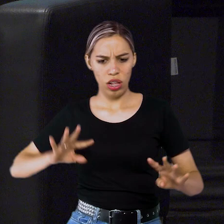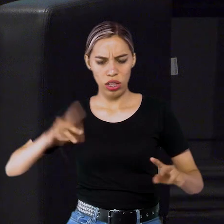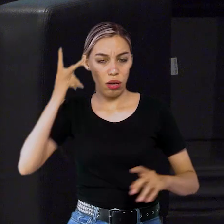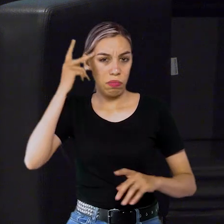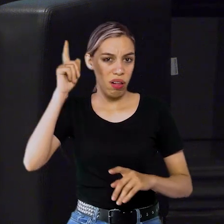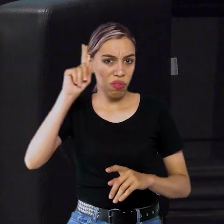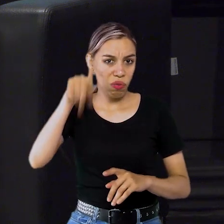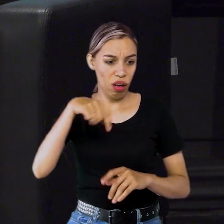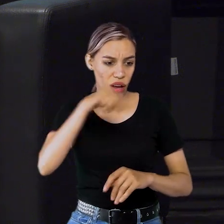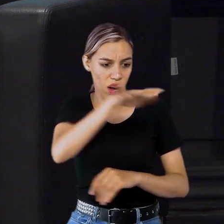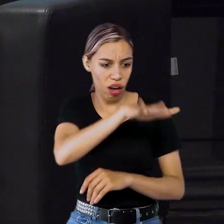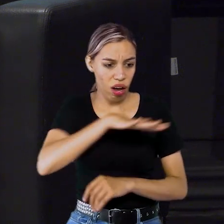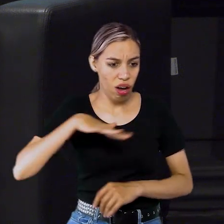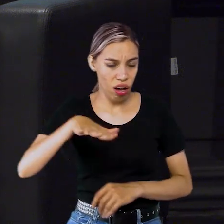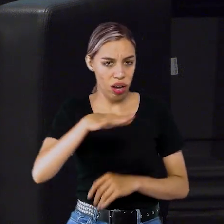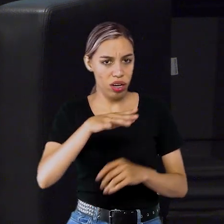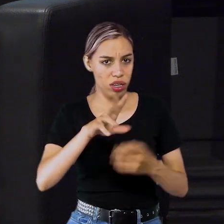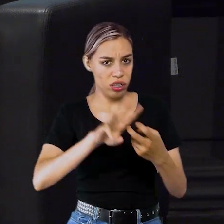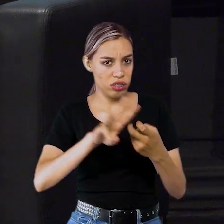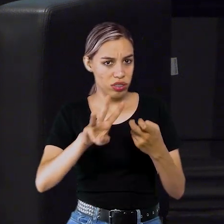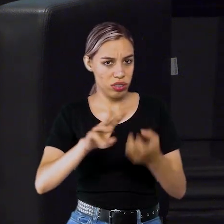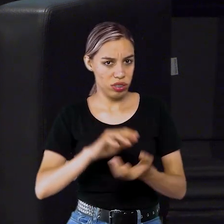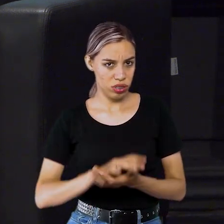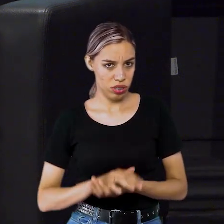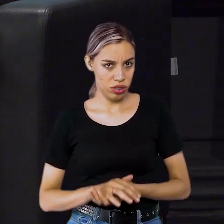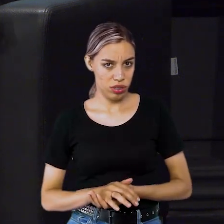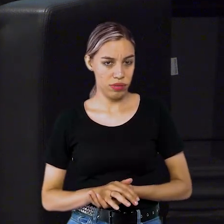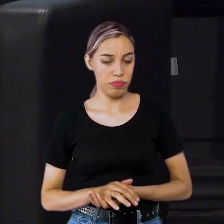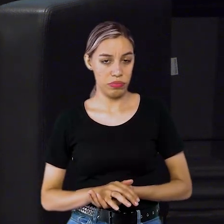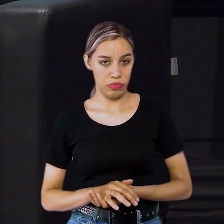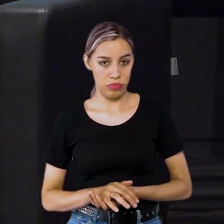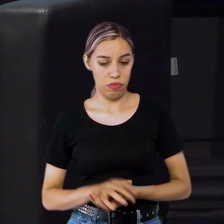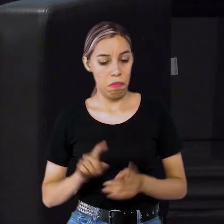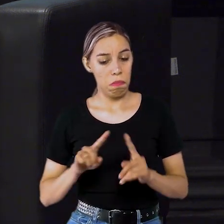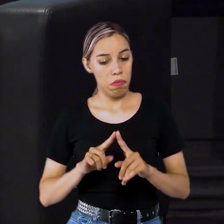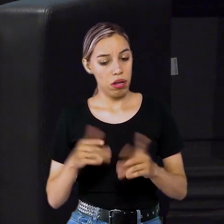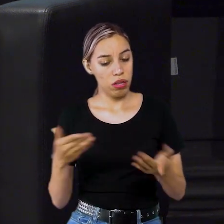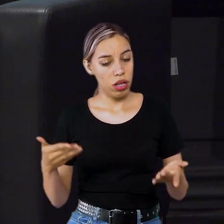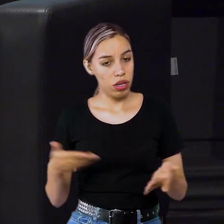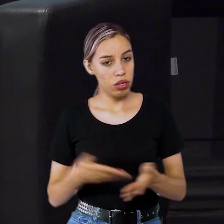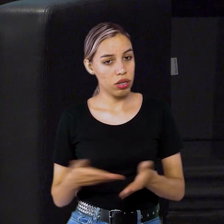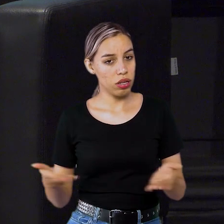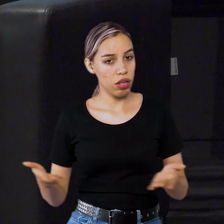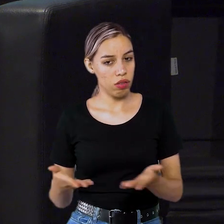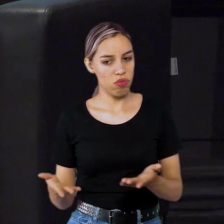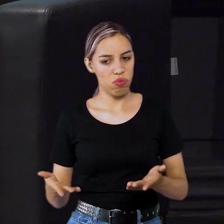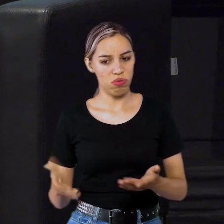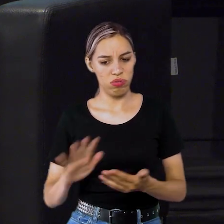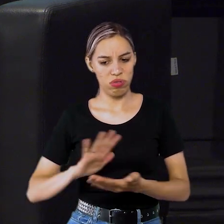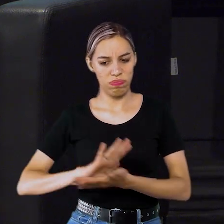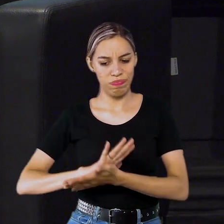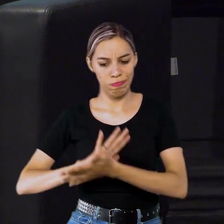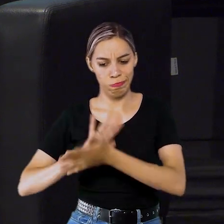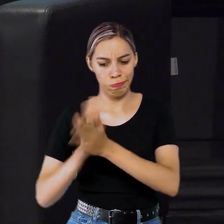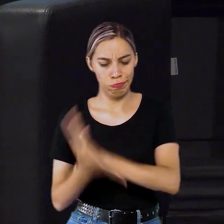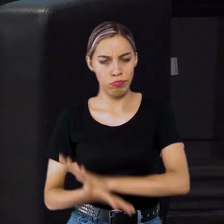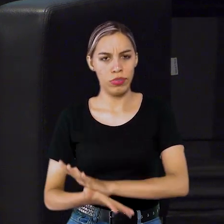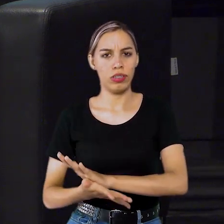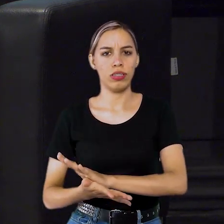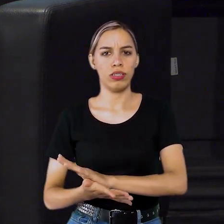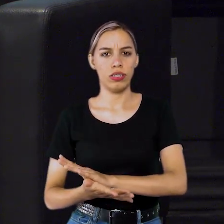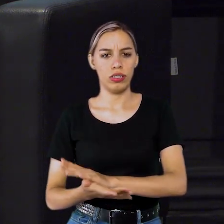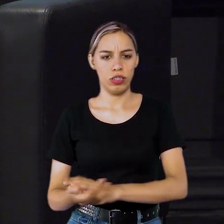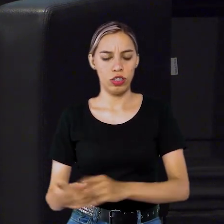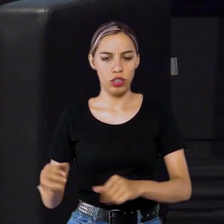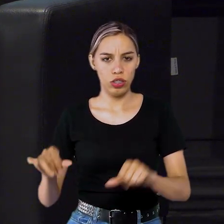Guarani. Mas, até hoje, são criminalizados e sofrem